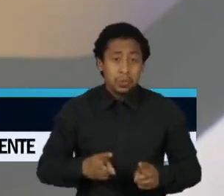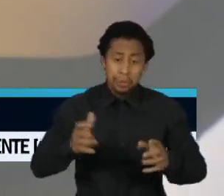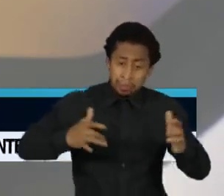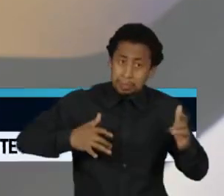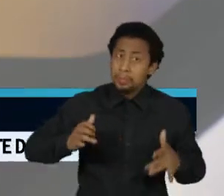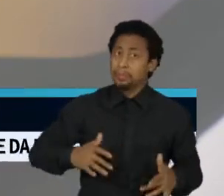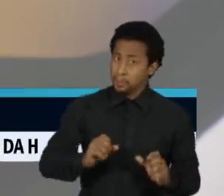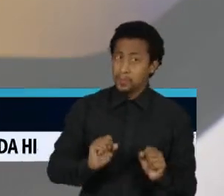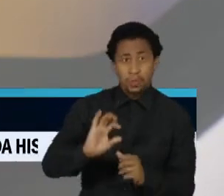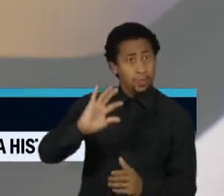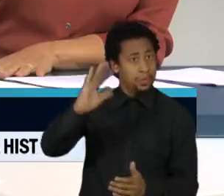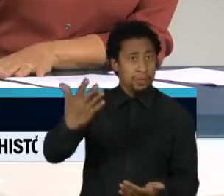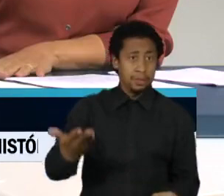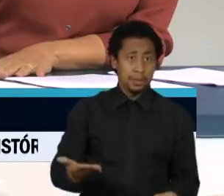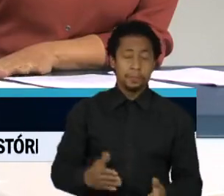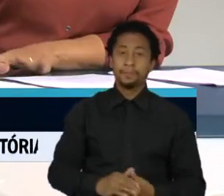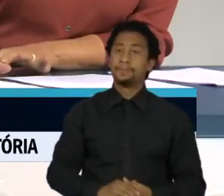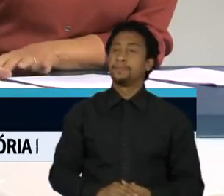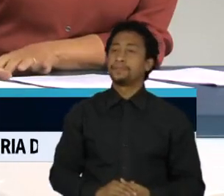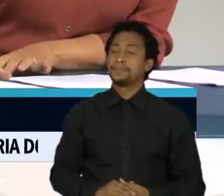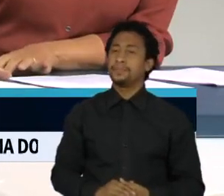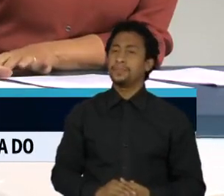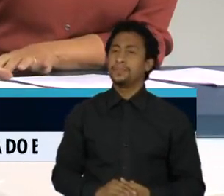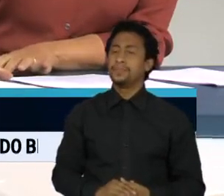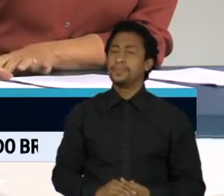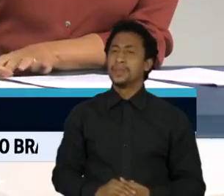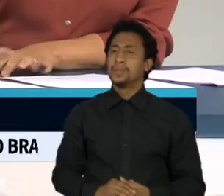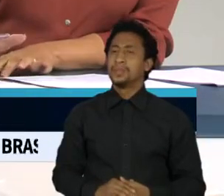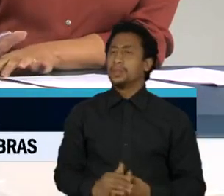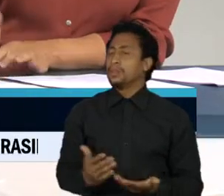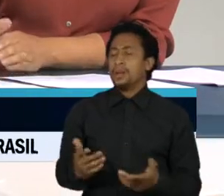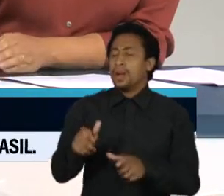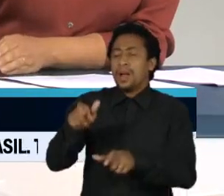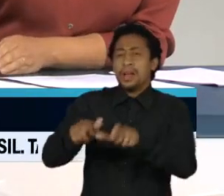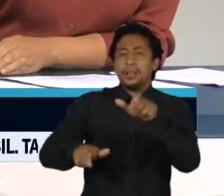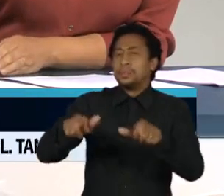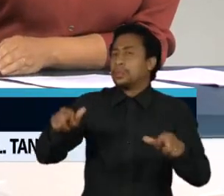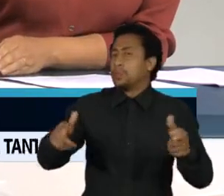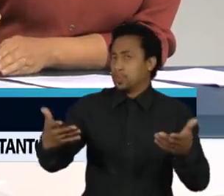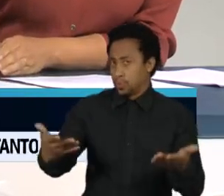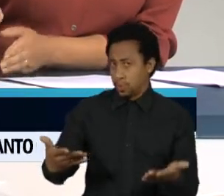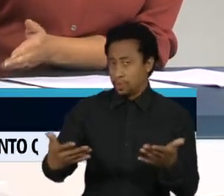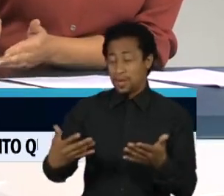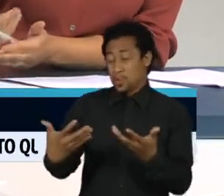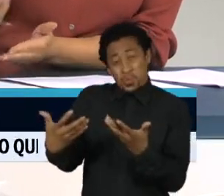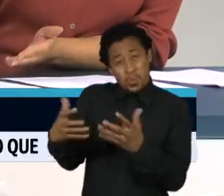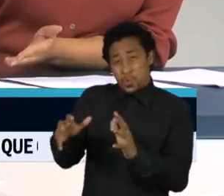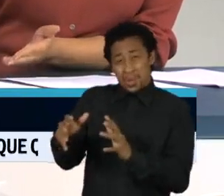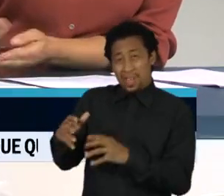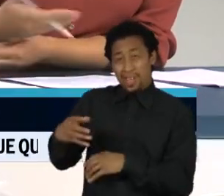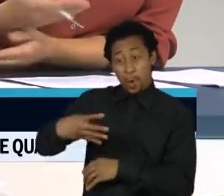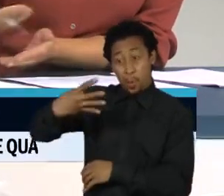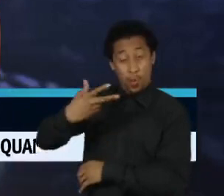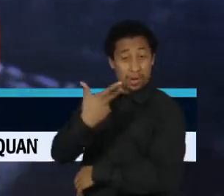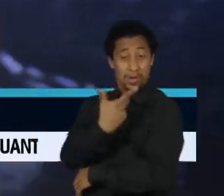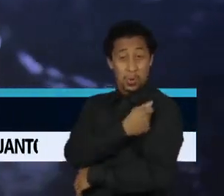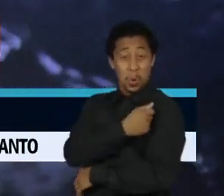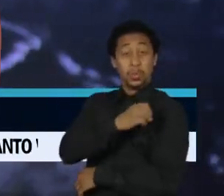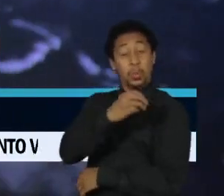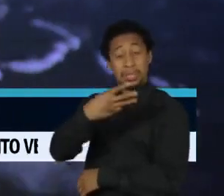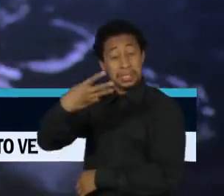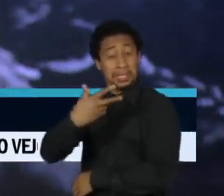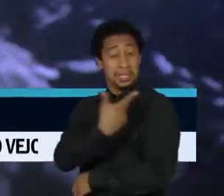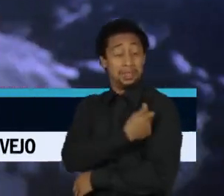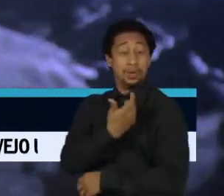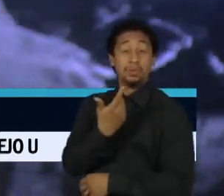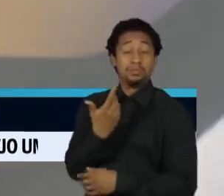Covid crônico. O que explica uma maior hesitação das pessoas em relação às doses de reforço, principalmente a quarta dose, que muita gente não